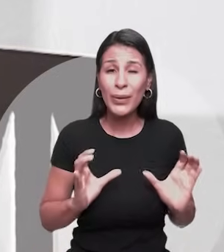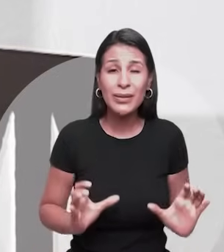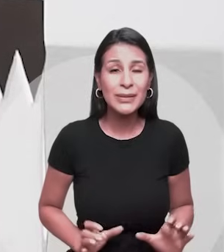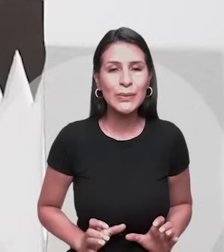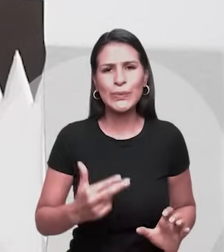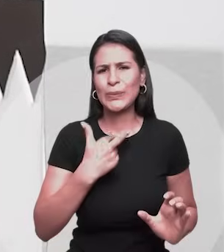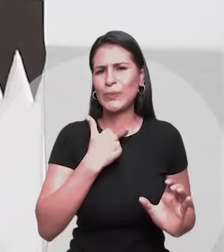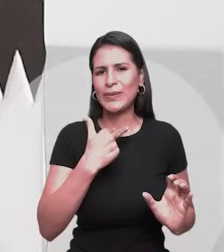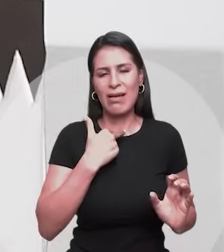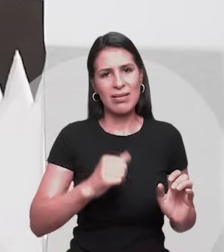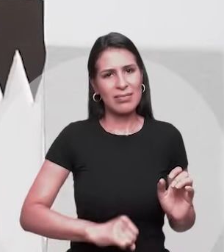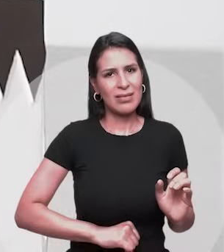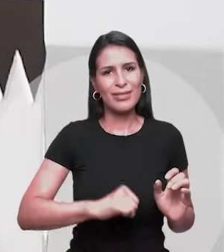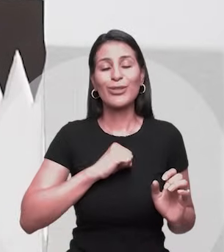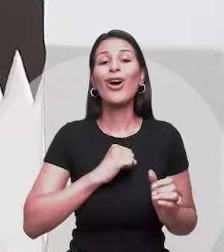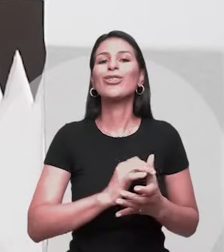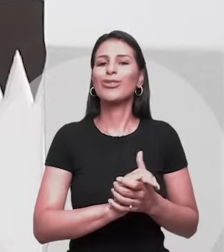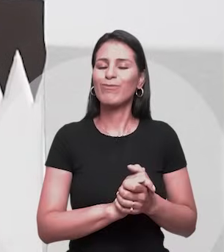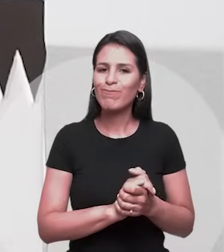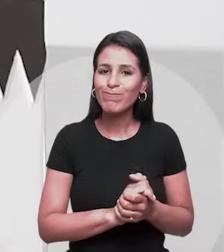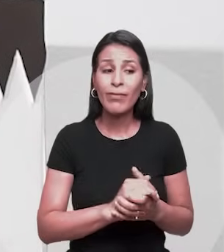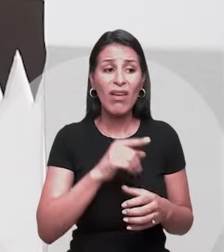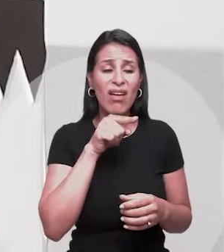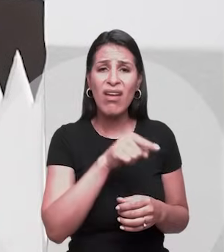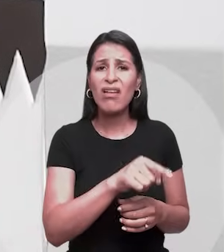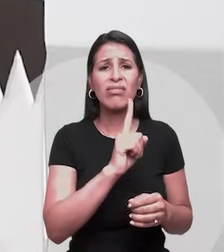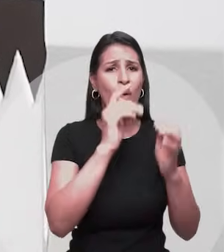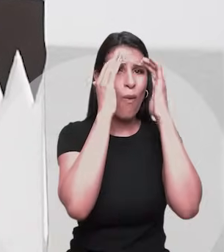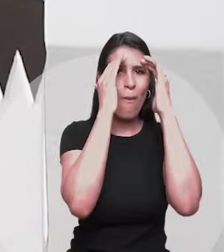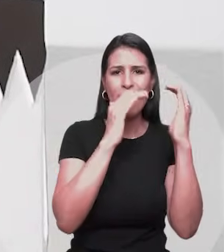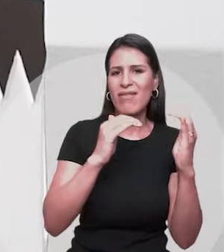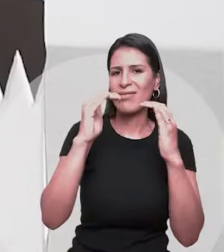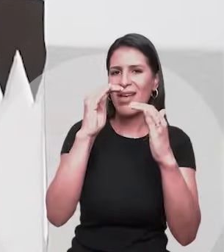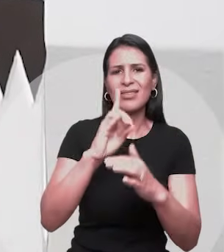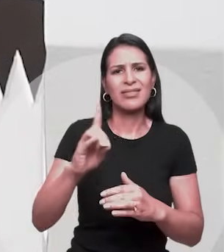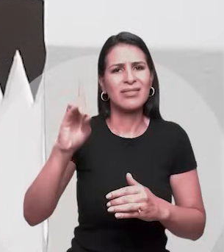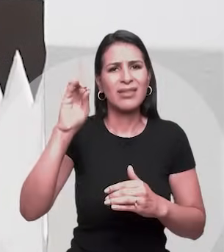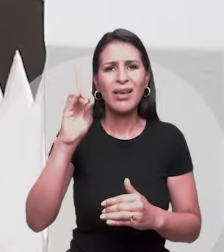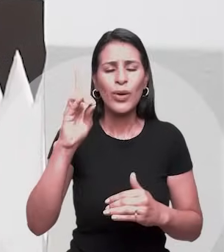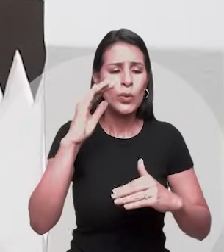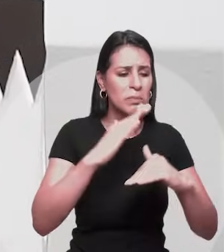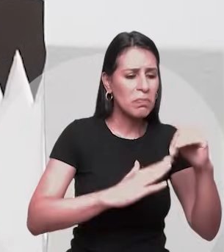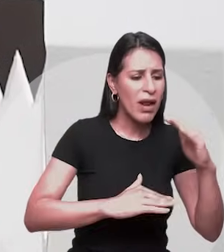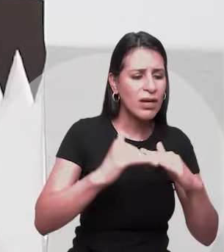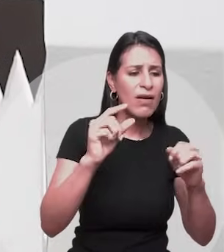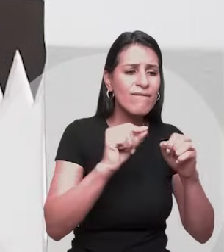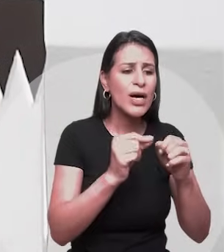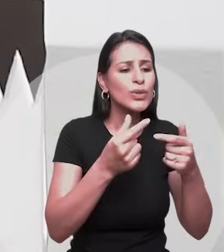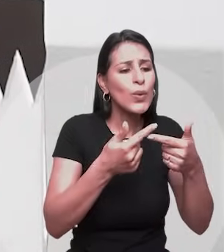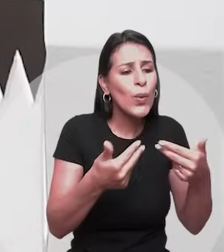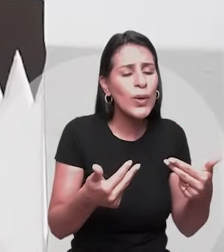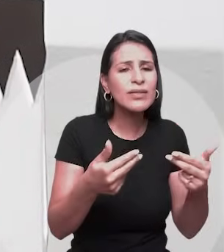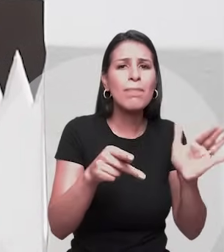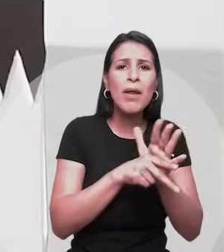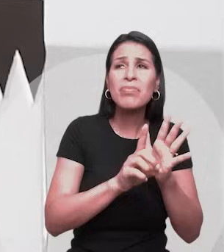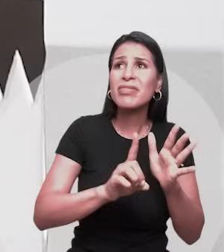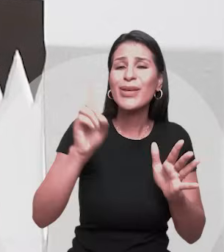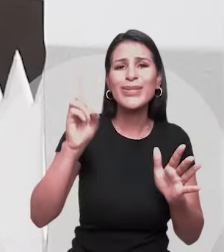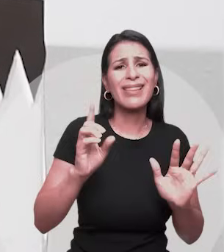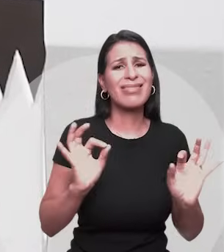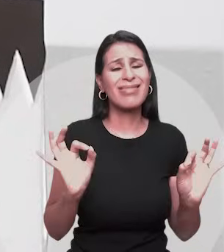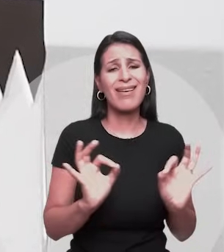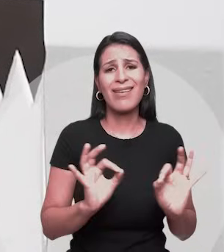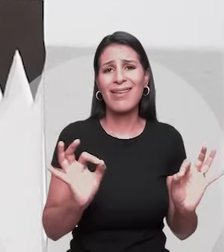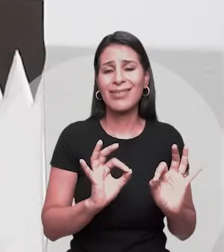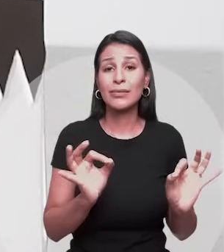sacerdócio. Sim, eles não obedeciam à vontade de Deus e nem faziam aquilo que ele esperava deles.